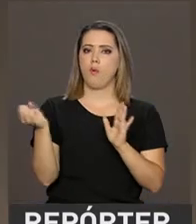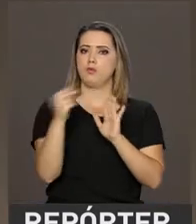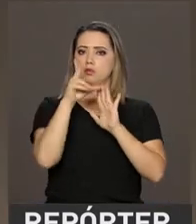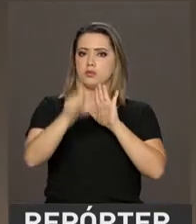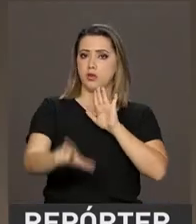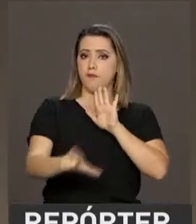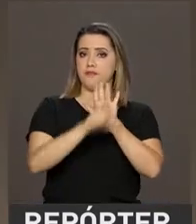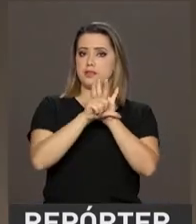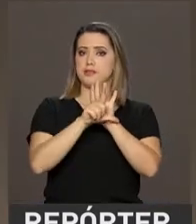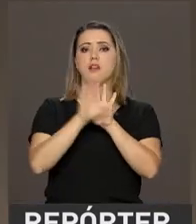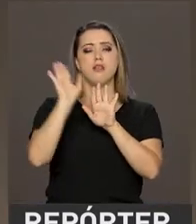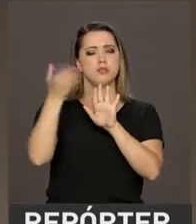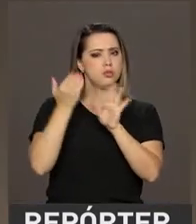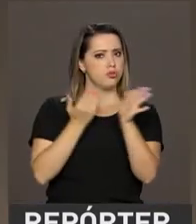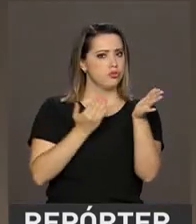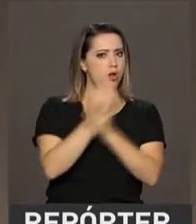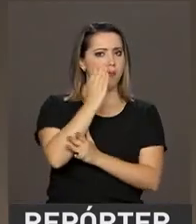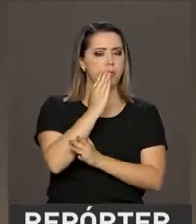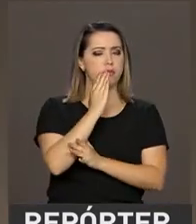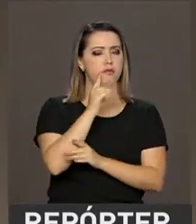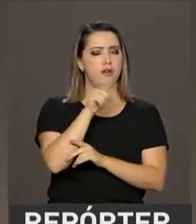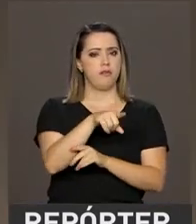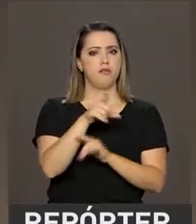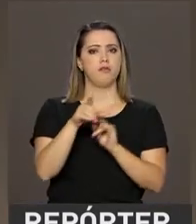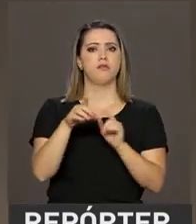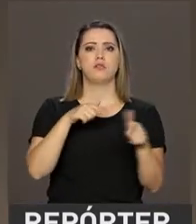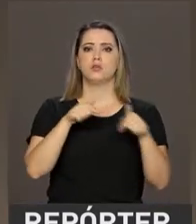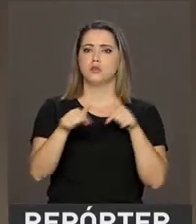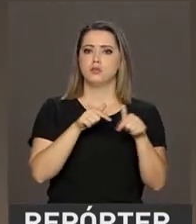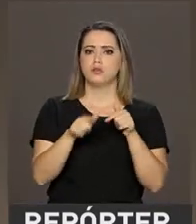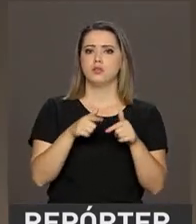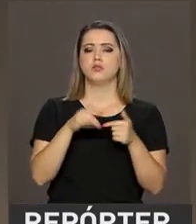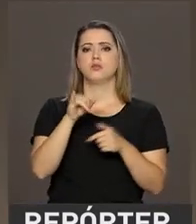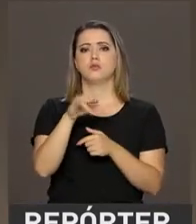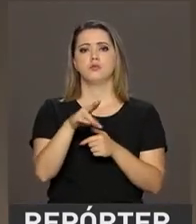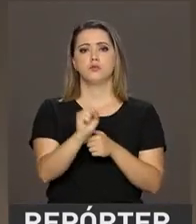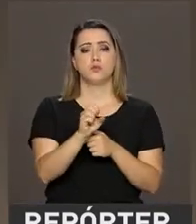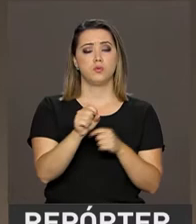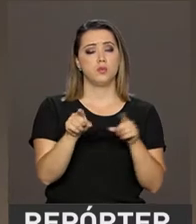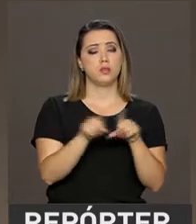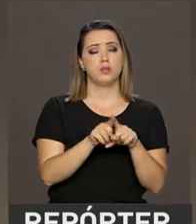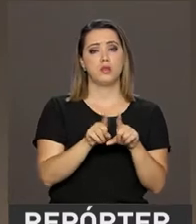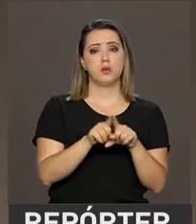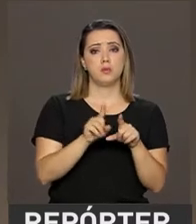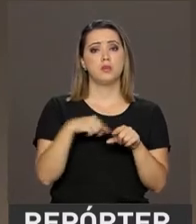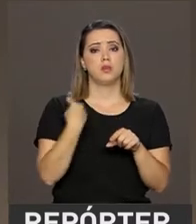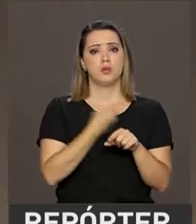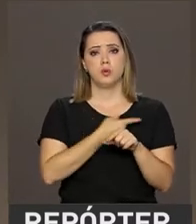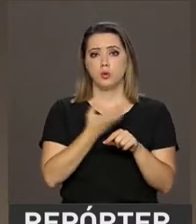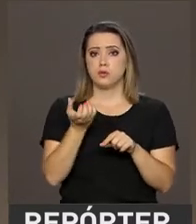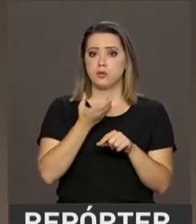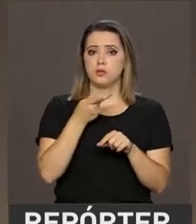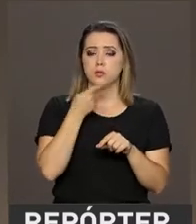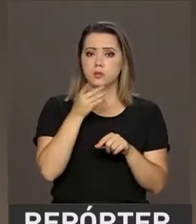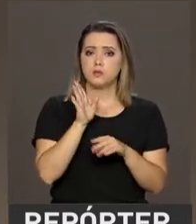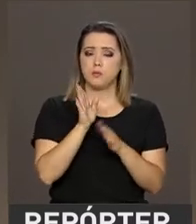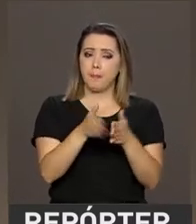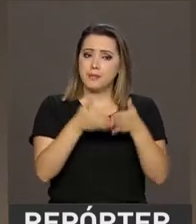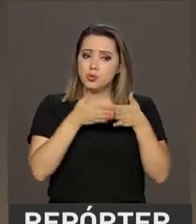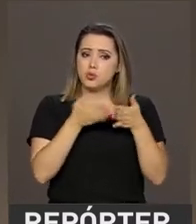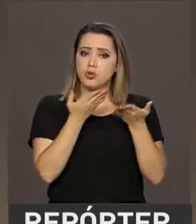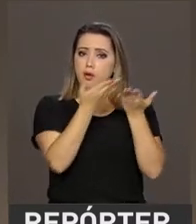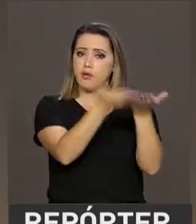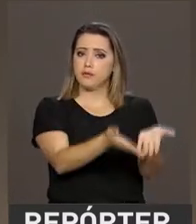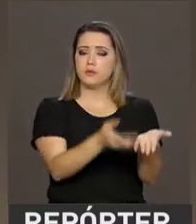as que já estão em curso, como é o caso da trabalhista e previdenciária. Como ousamos, senhor presidente, pedir